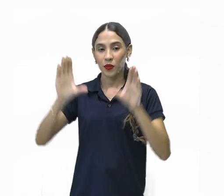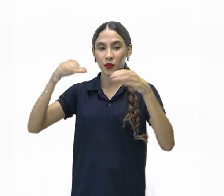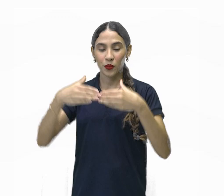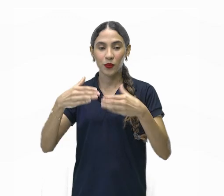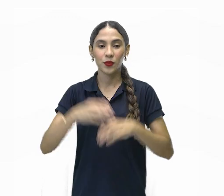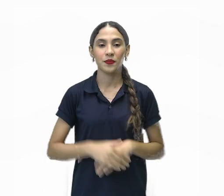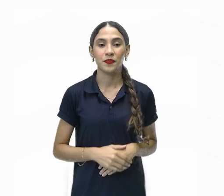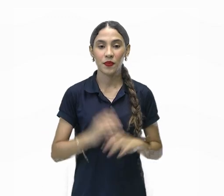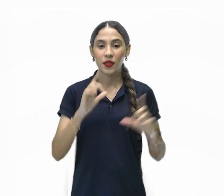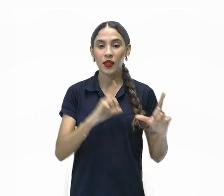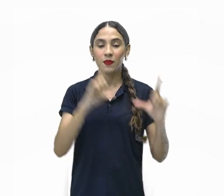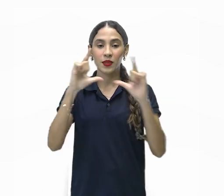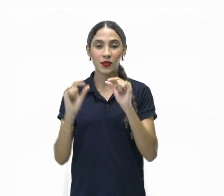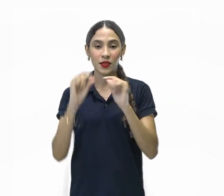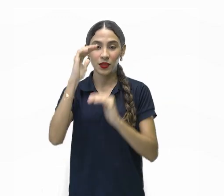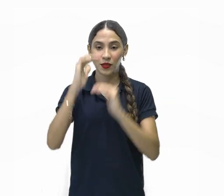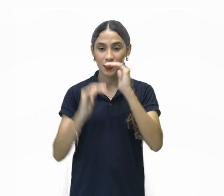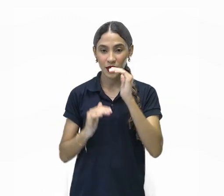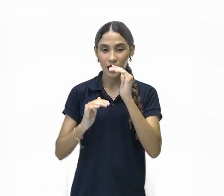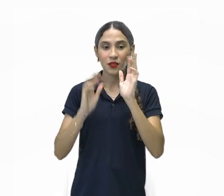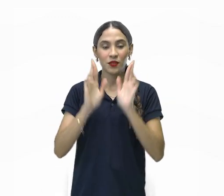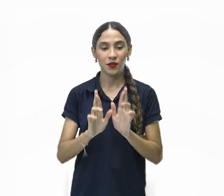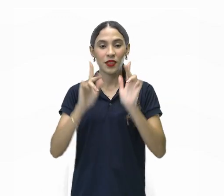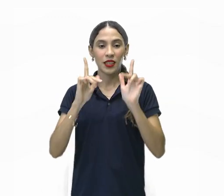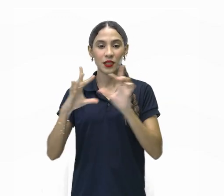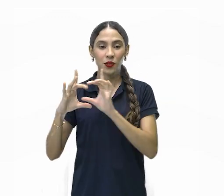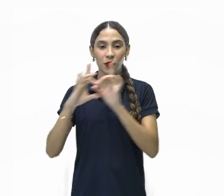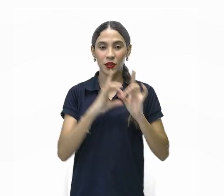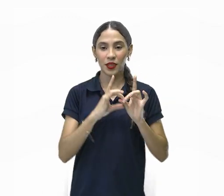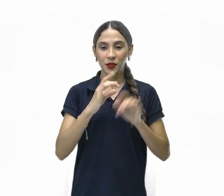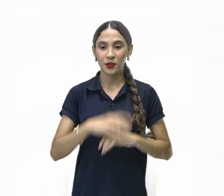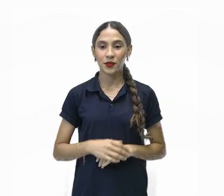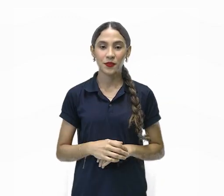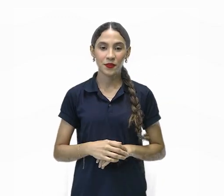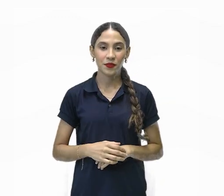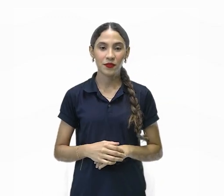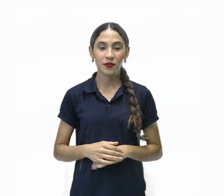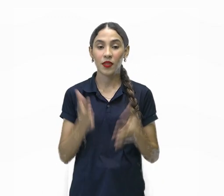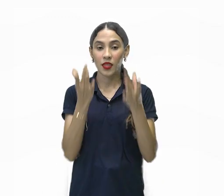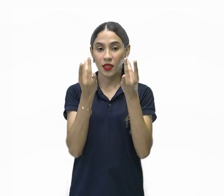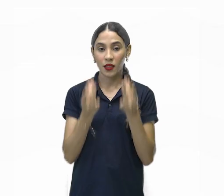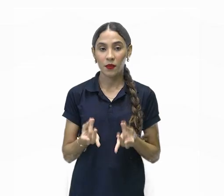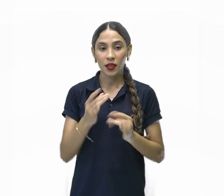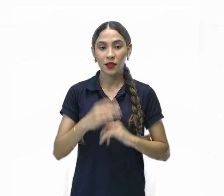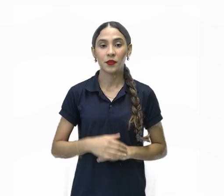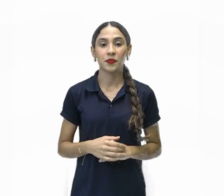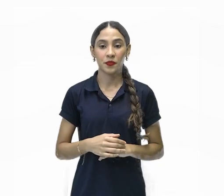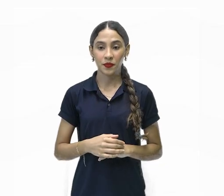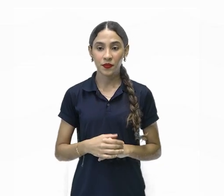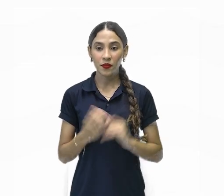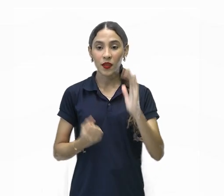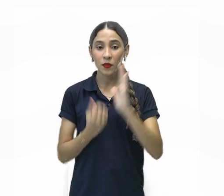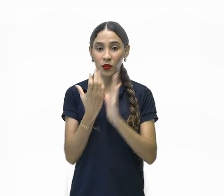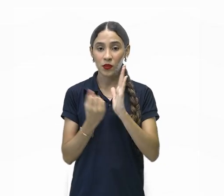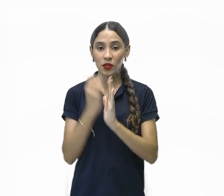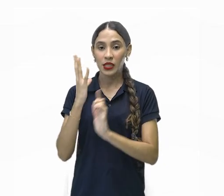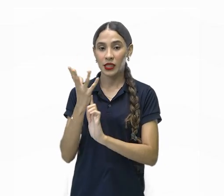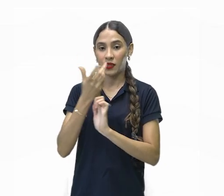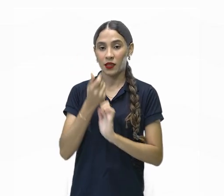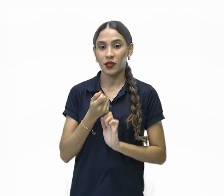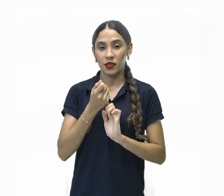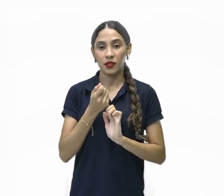ao coletivo na diminuição das desigualdades nos diferentes contextos. Detalhamento. As